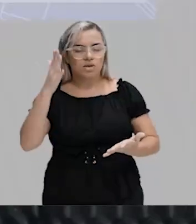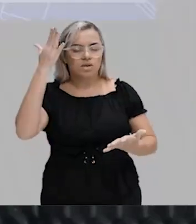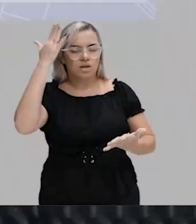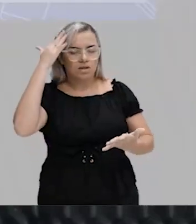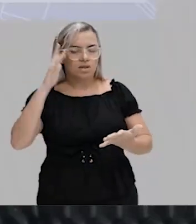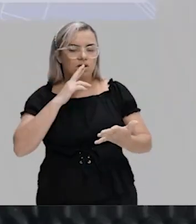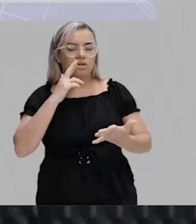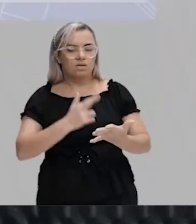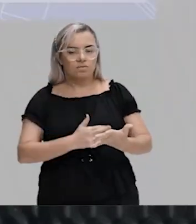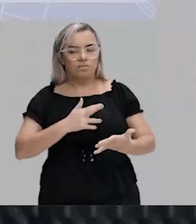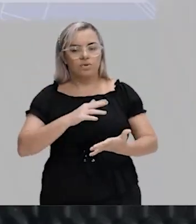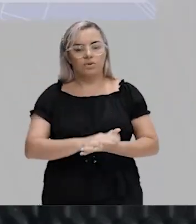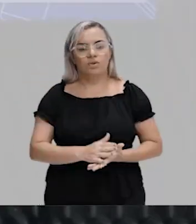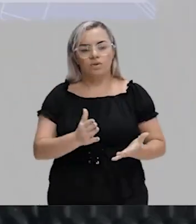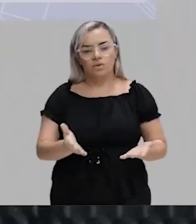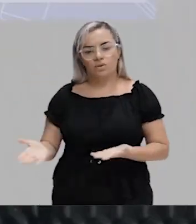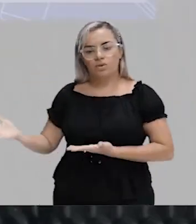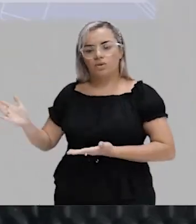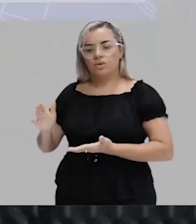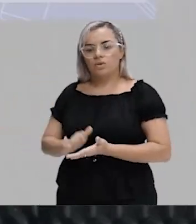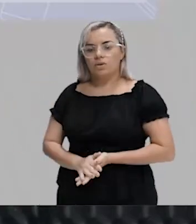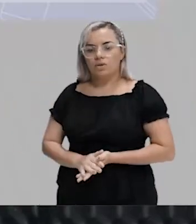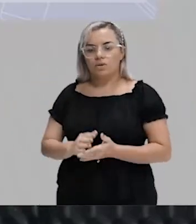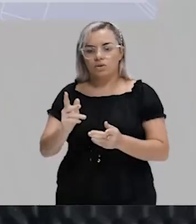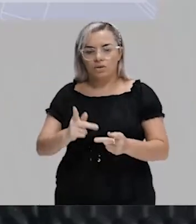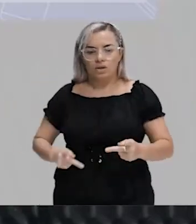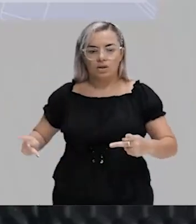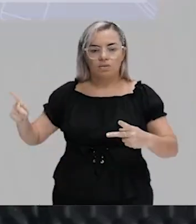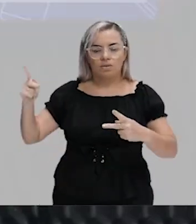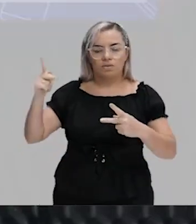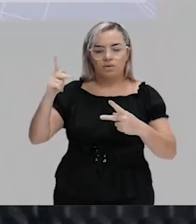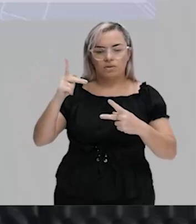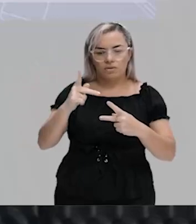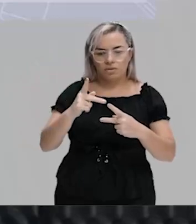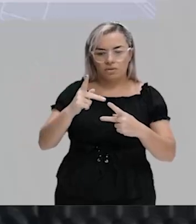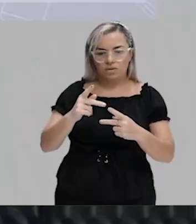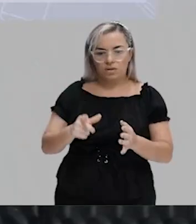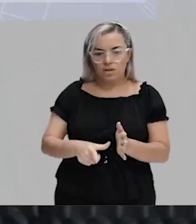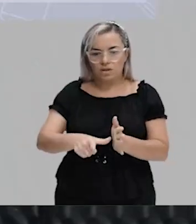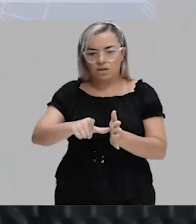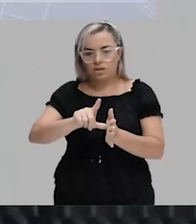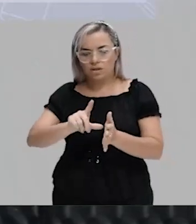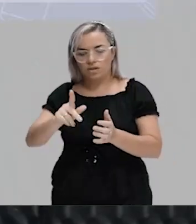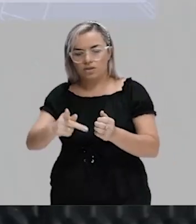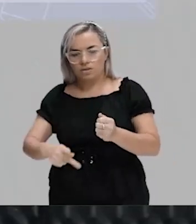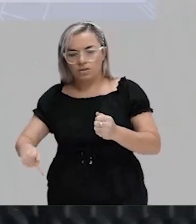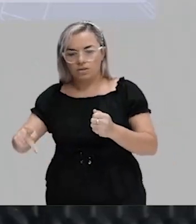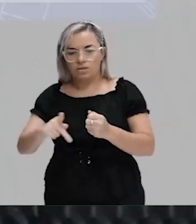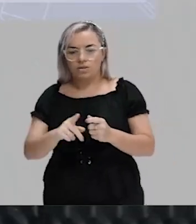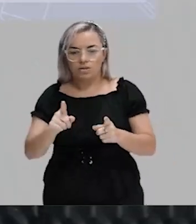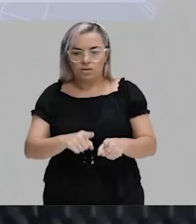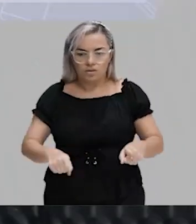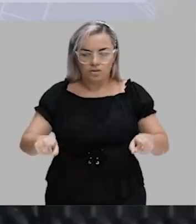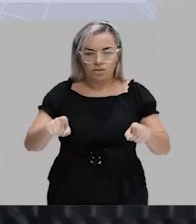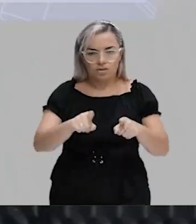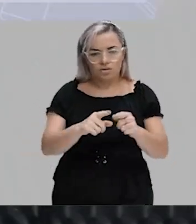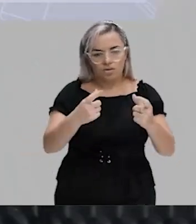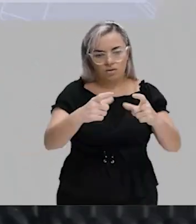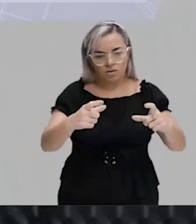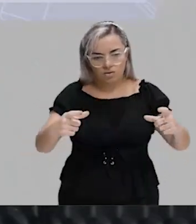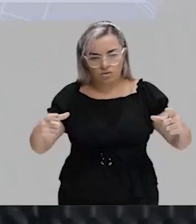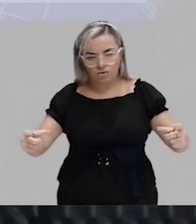entanto, há construções em que a preposição que antecede o pronome também introduz uma oração cujo verbo está